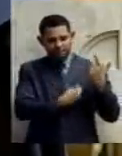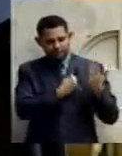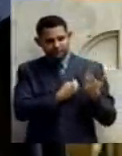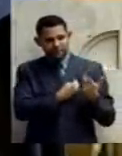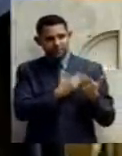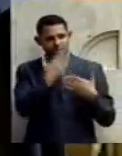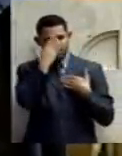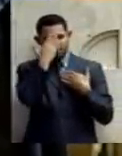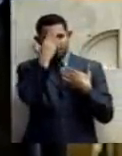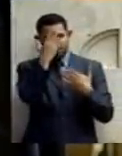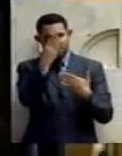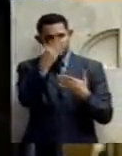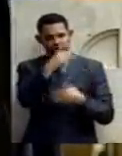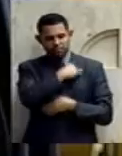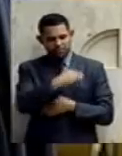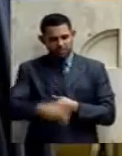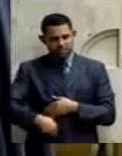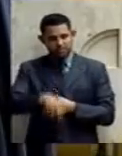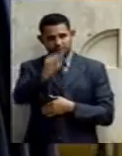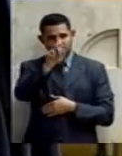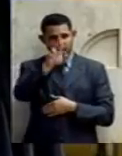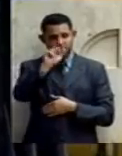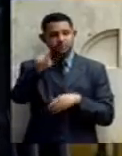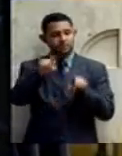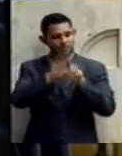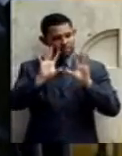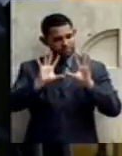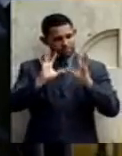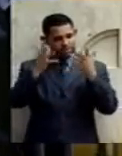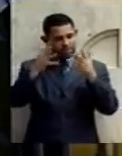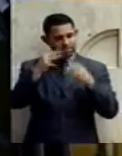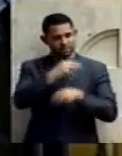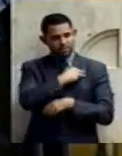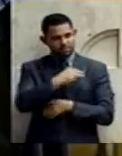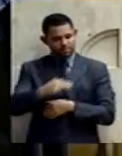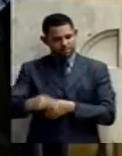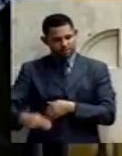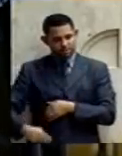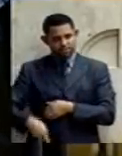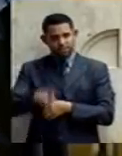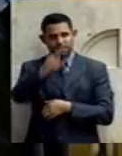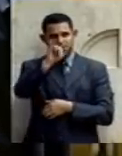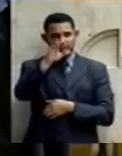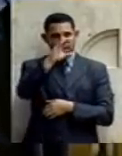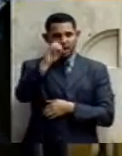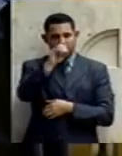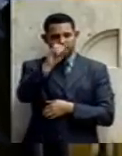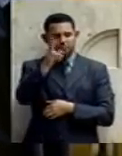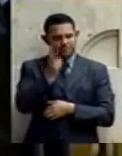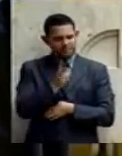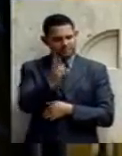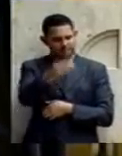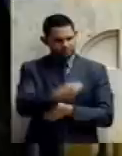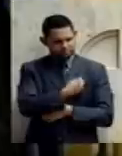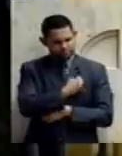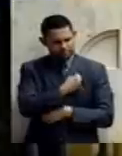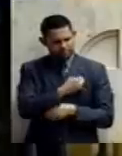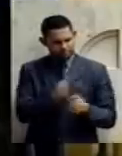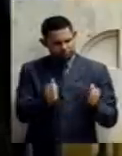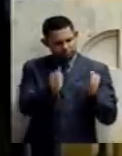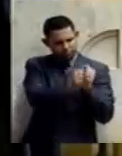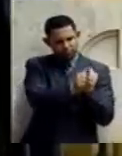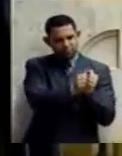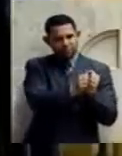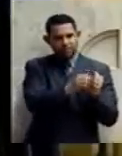obrigado, ministro Aires Brito. Nossa homenagem também ao ministro Ricardo Lewandowski, que sempre esteve ao lado da